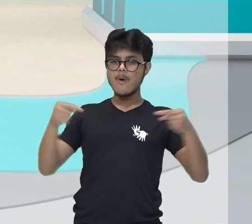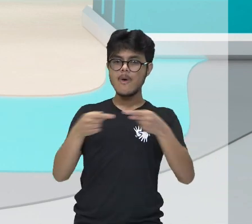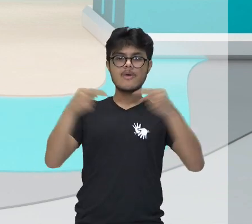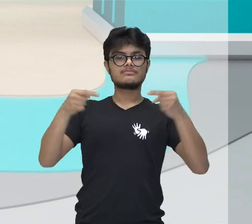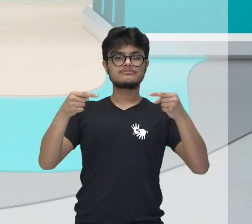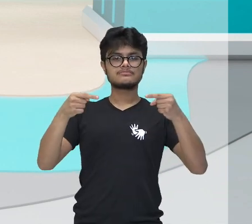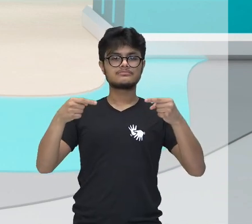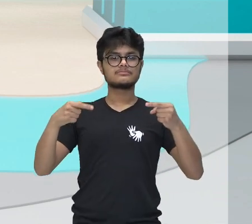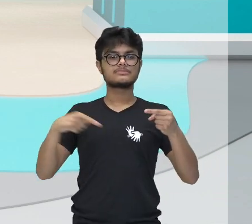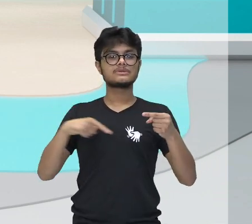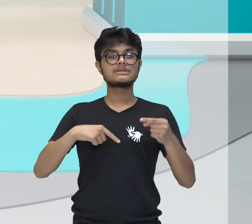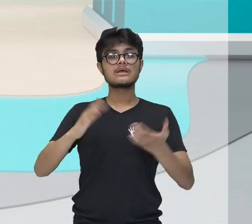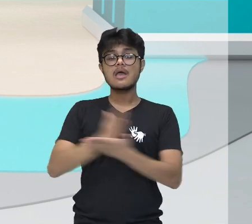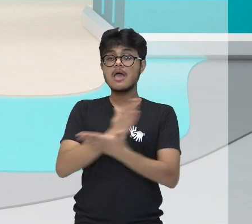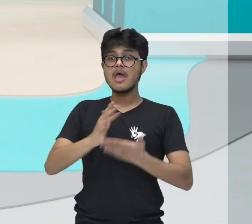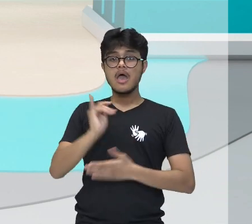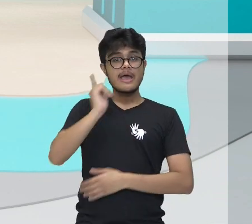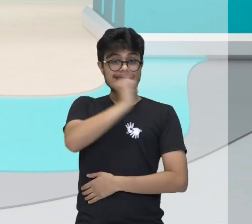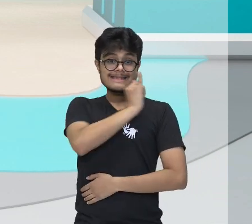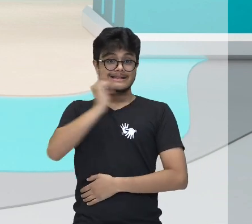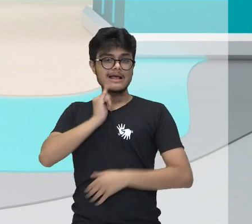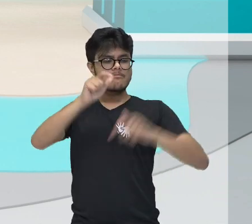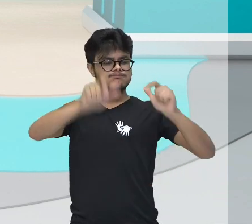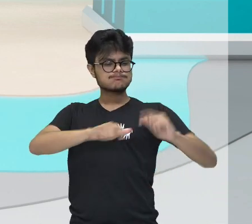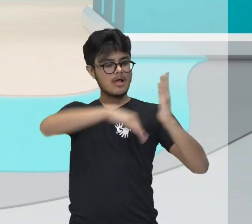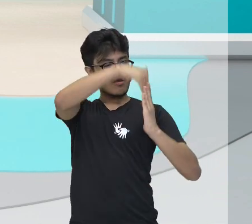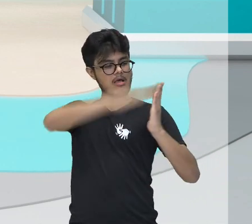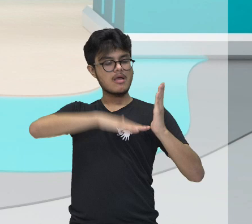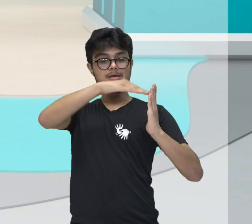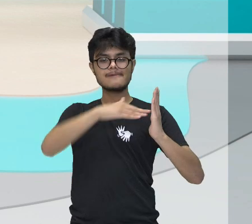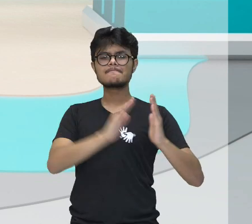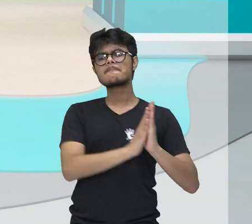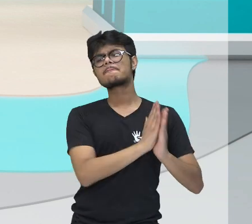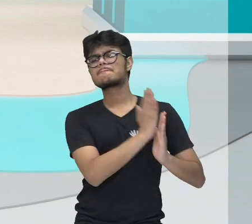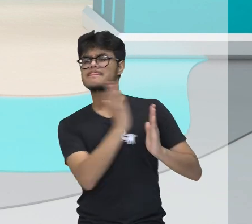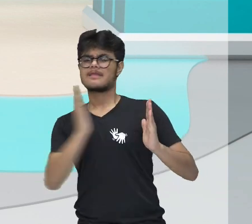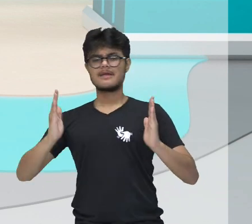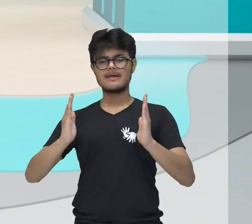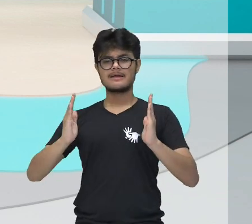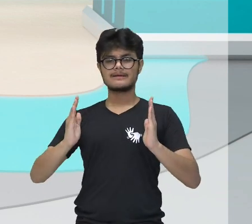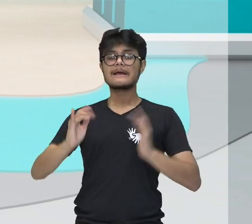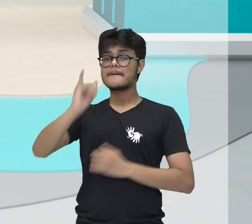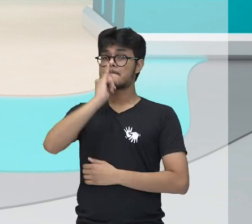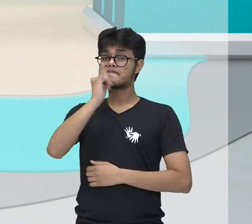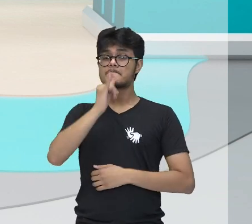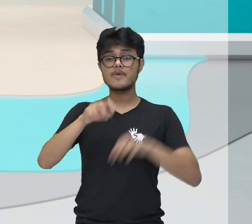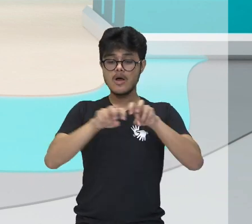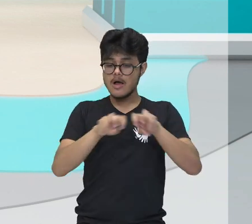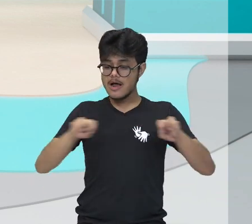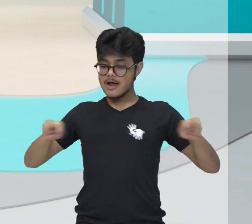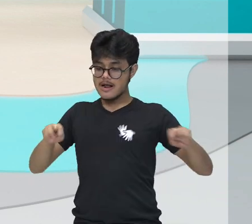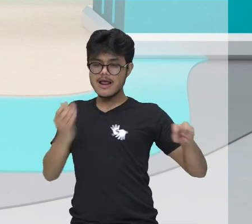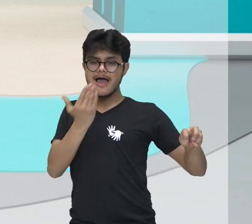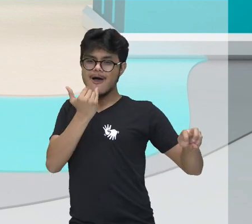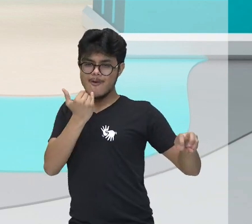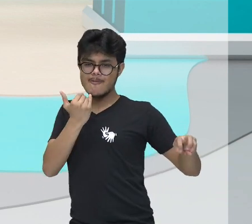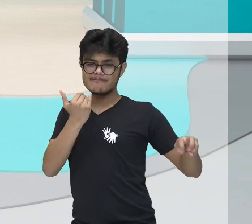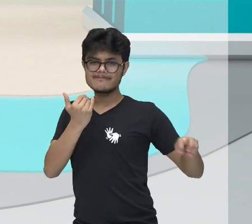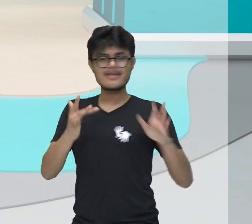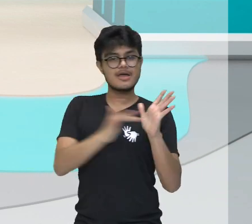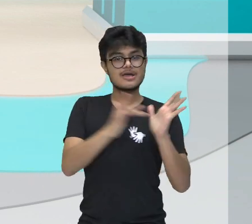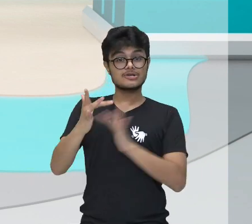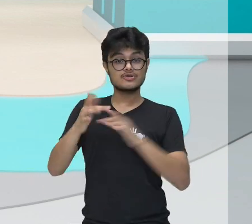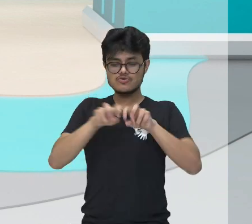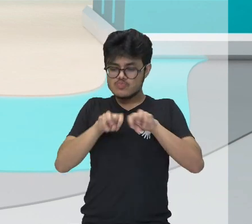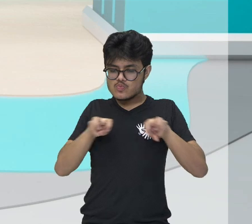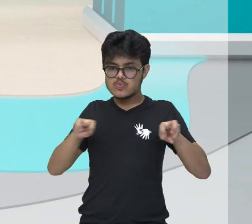pintura italiana renascentista. Por exemplo, a Santa Ceia, ela foi pintada com